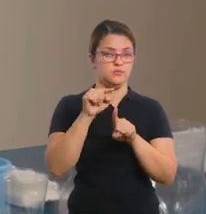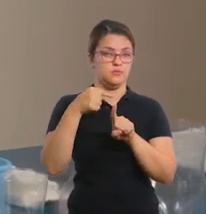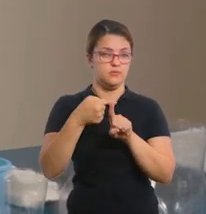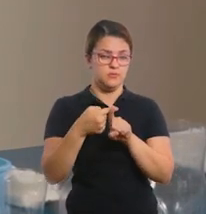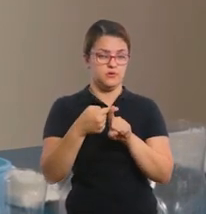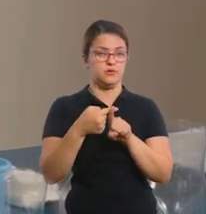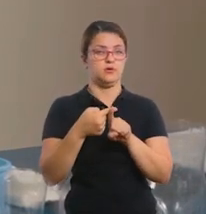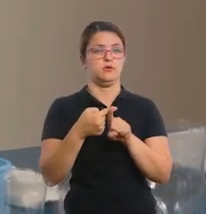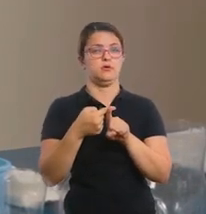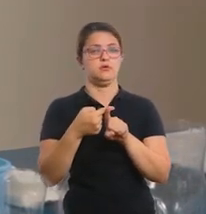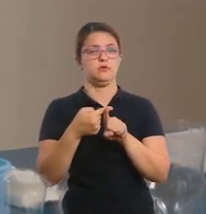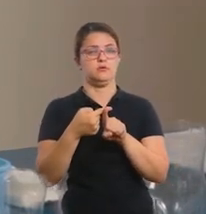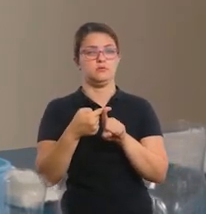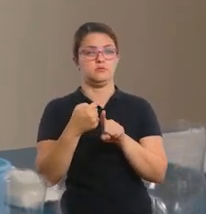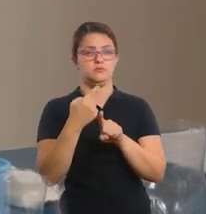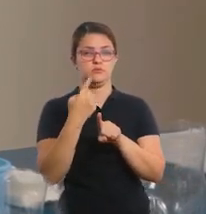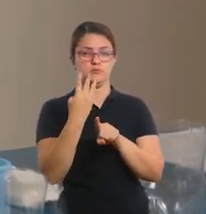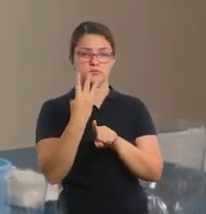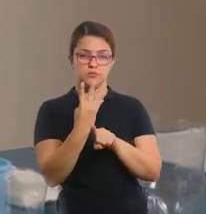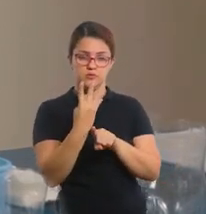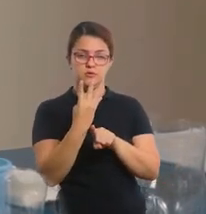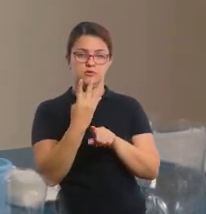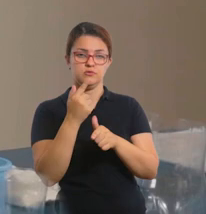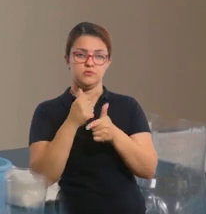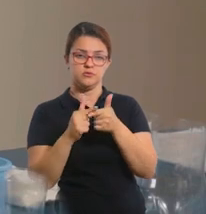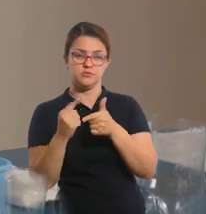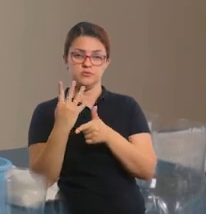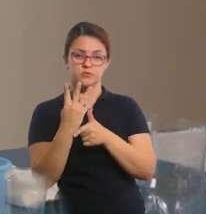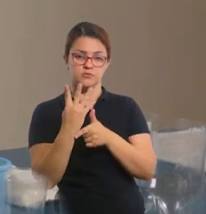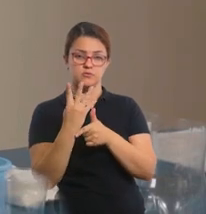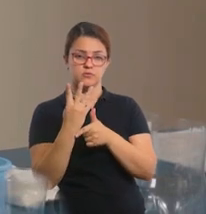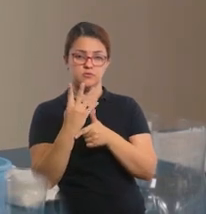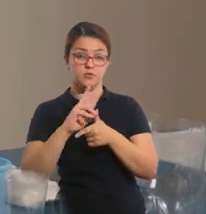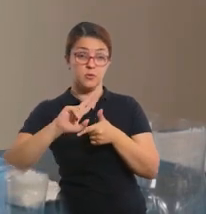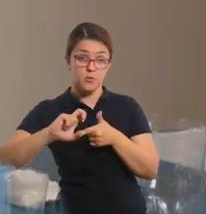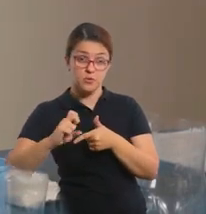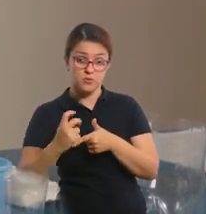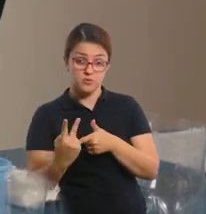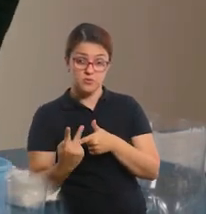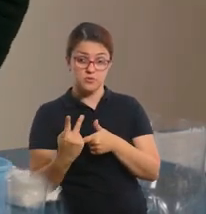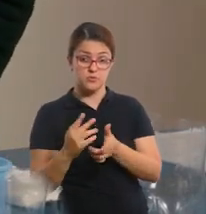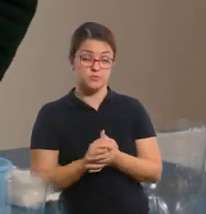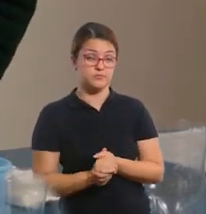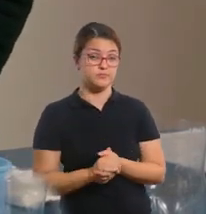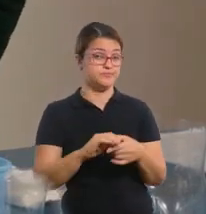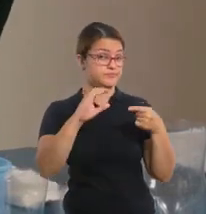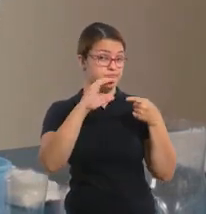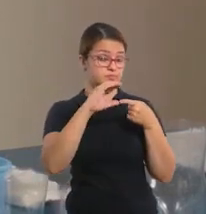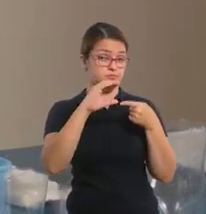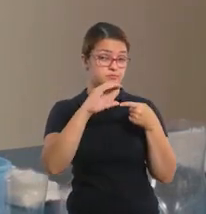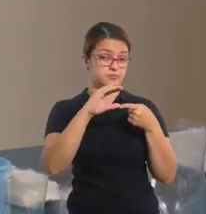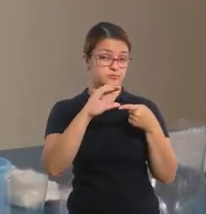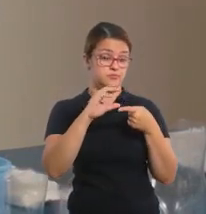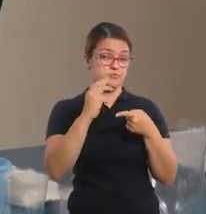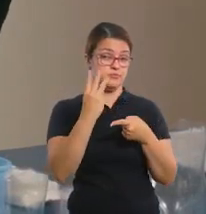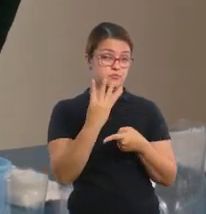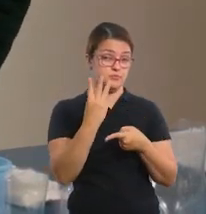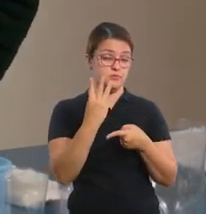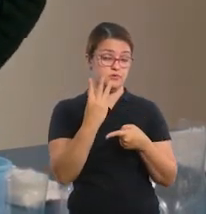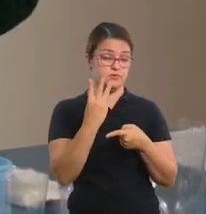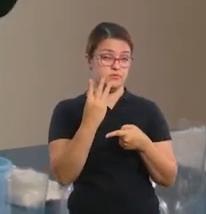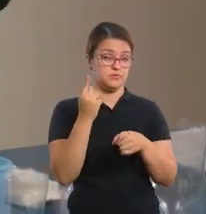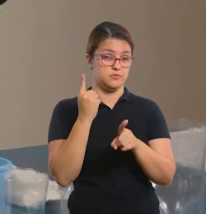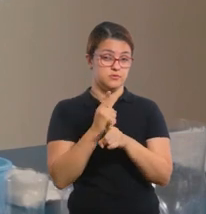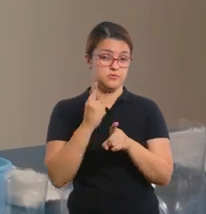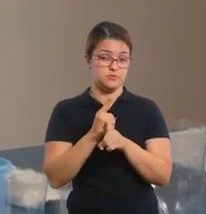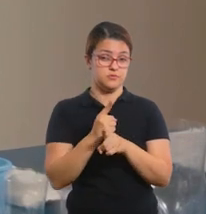que é 1, mais 4 dividido por 4, que também é 1, 1 mais 1, 2. Na C, que eu quero chegar no número 3, eu